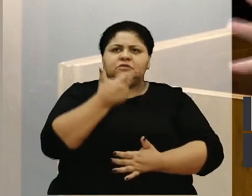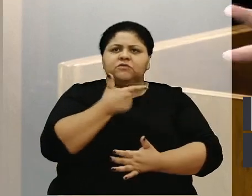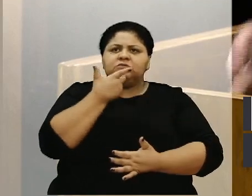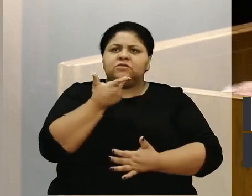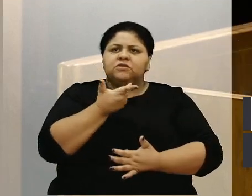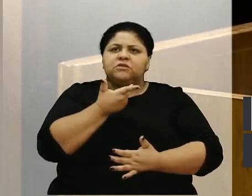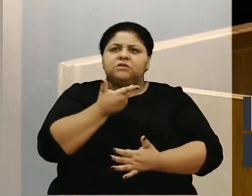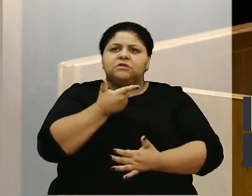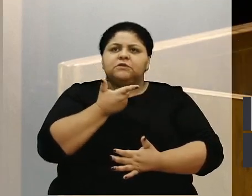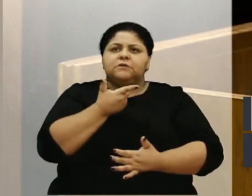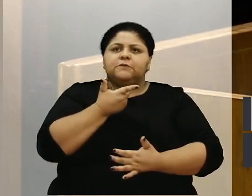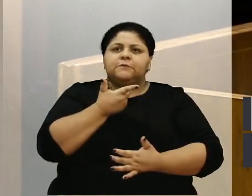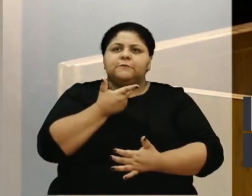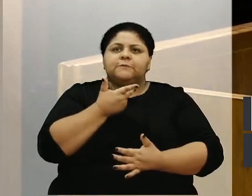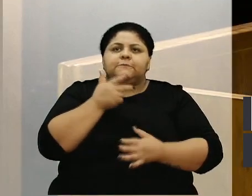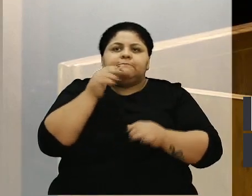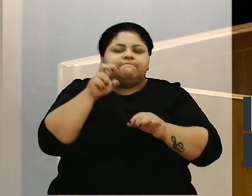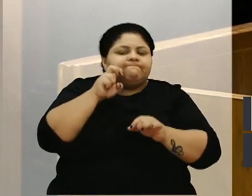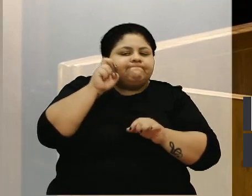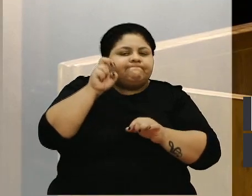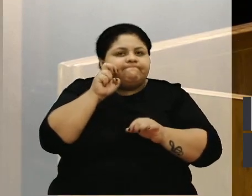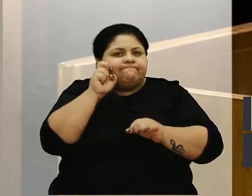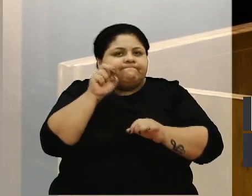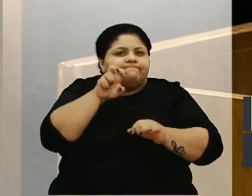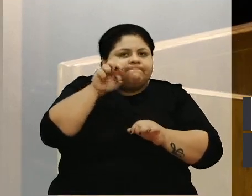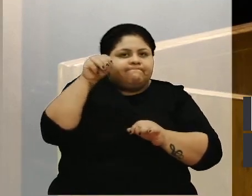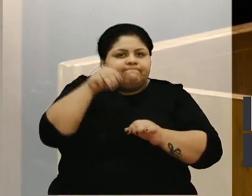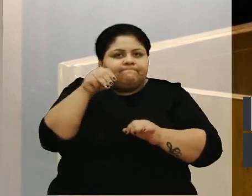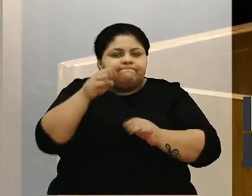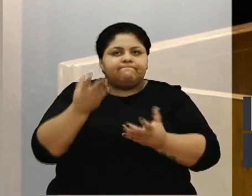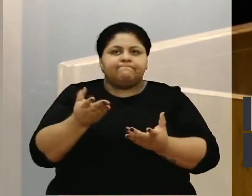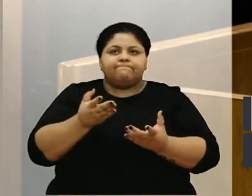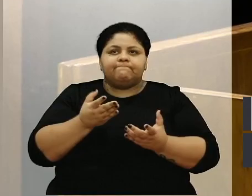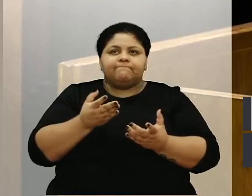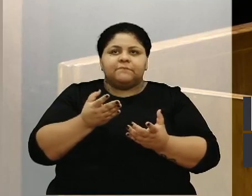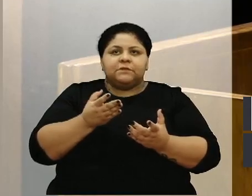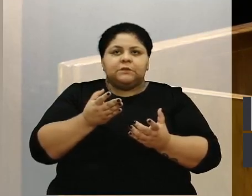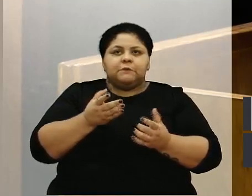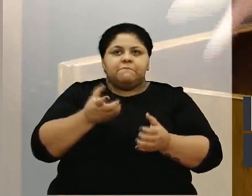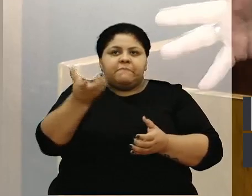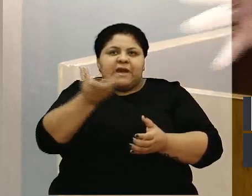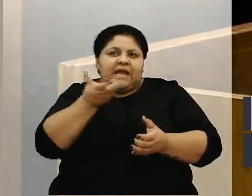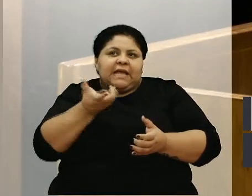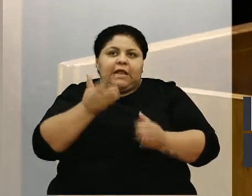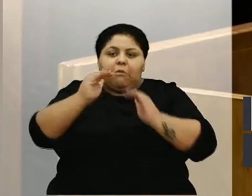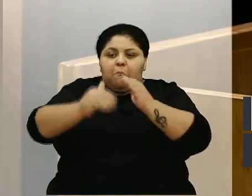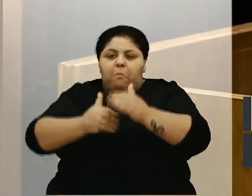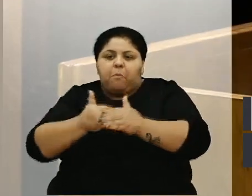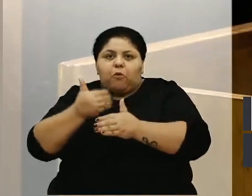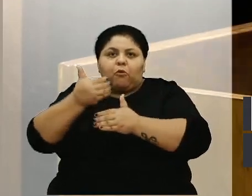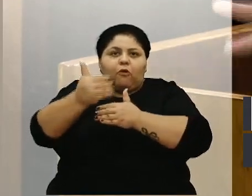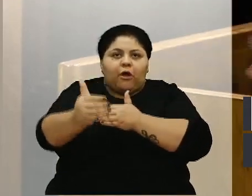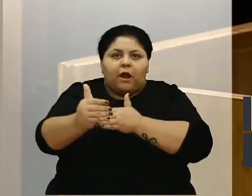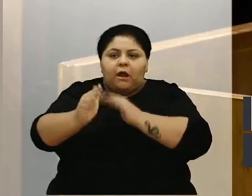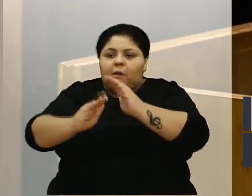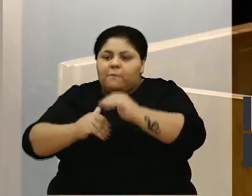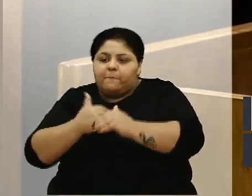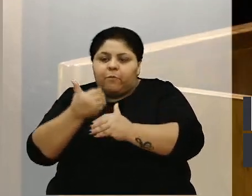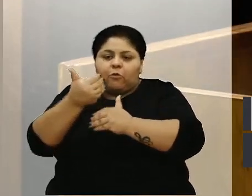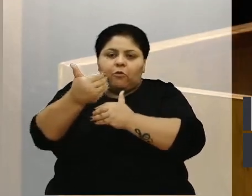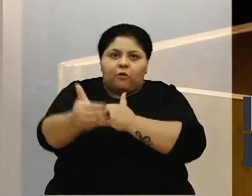talvez de cantinho aqui nos 5 minutos, para tentar desvirtuar, porque vai ser prorrogado, sim, vai ser